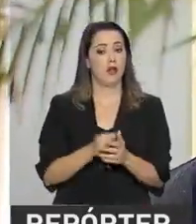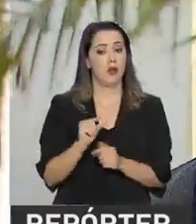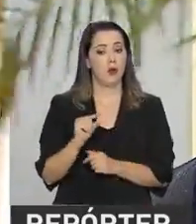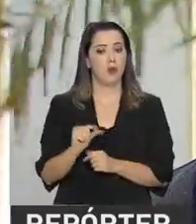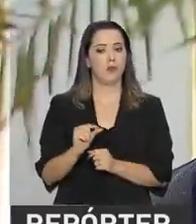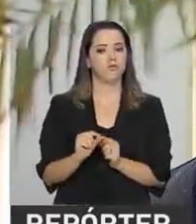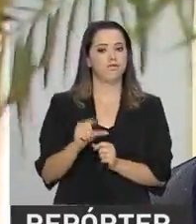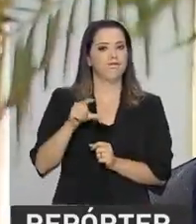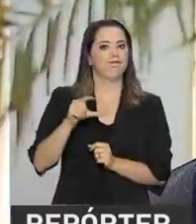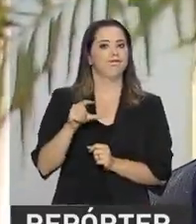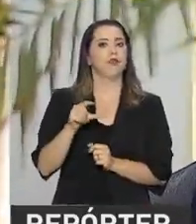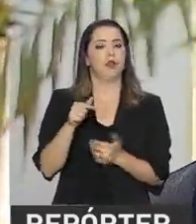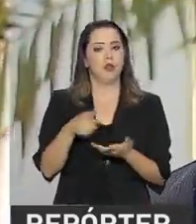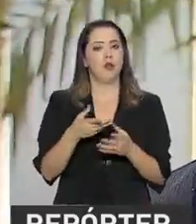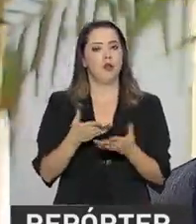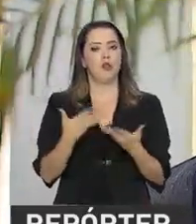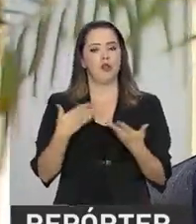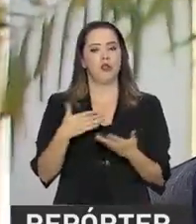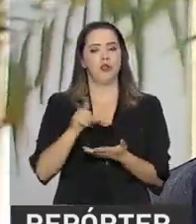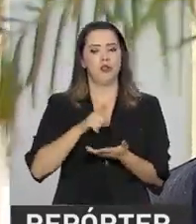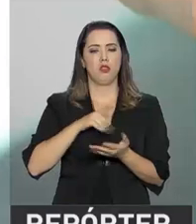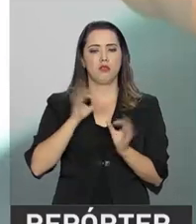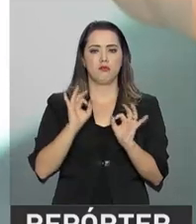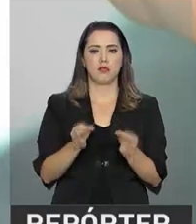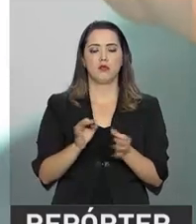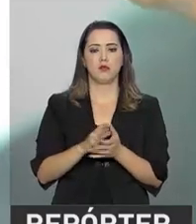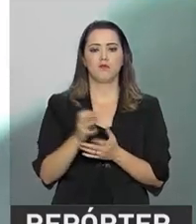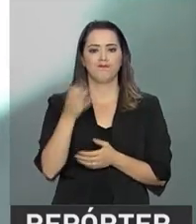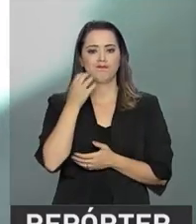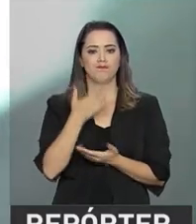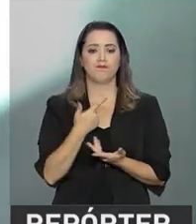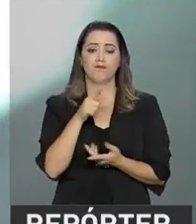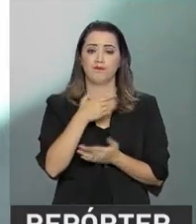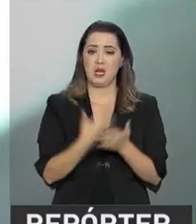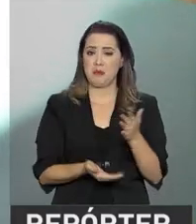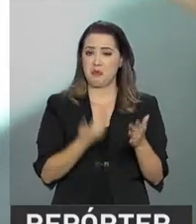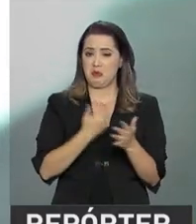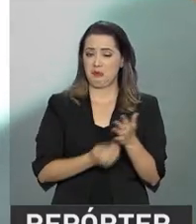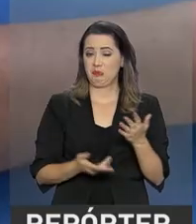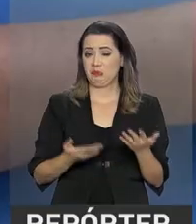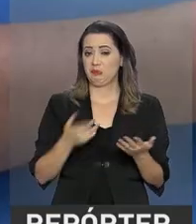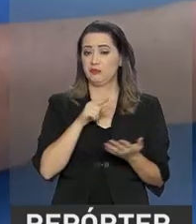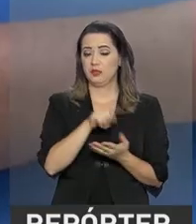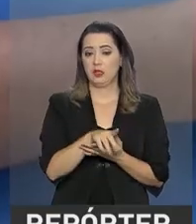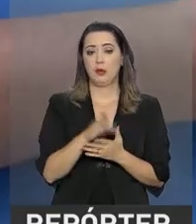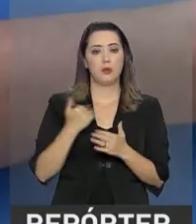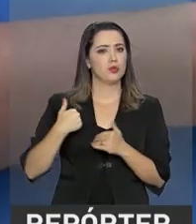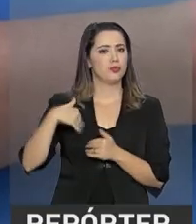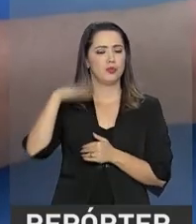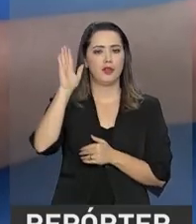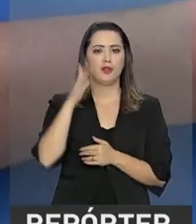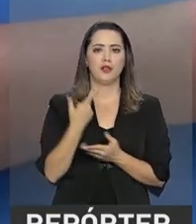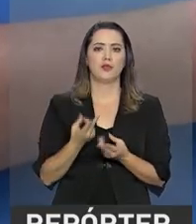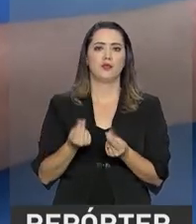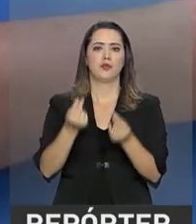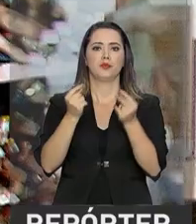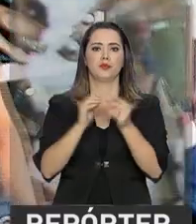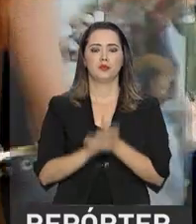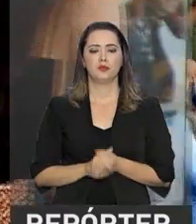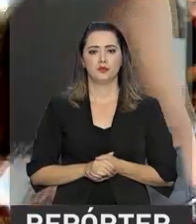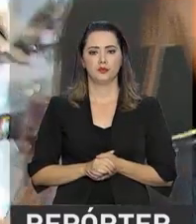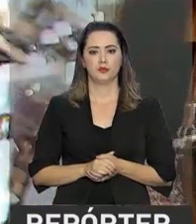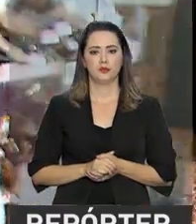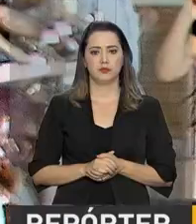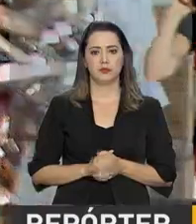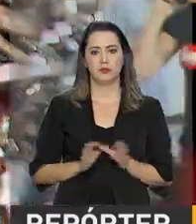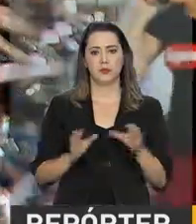obter alguma coisa que funcione de verdade. Os prejuízos de um celular irregular podem ir além dos financeiros.